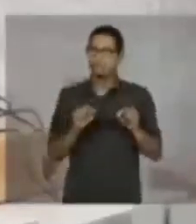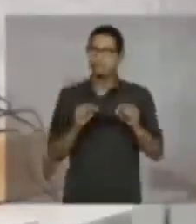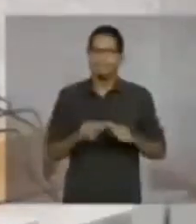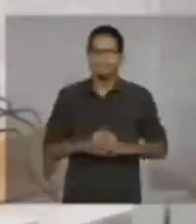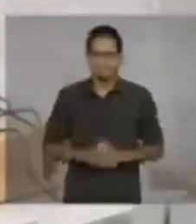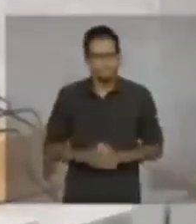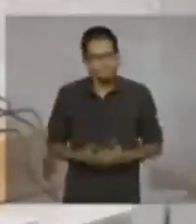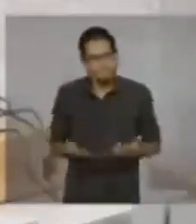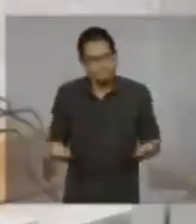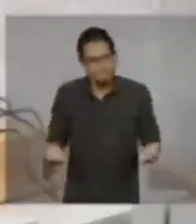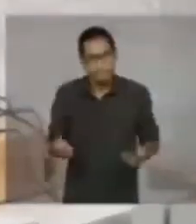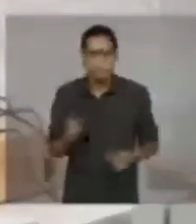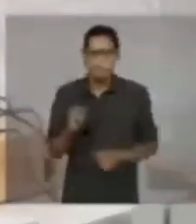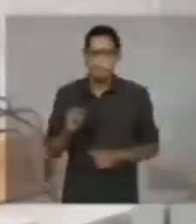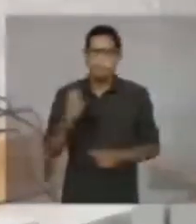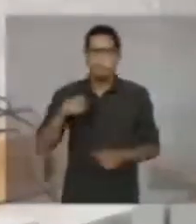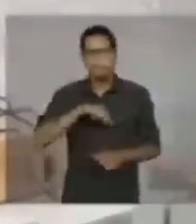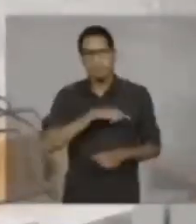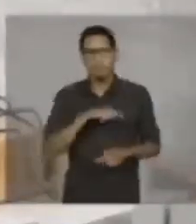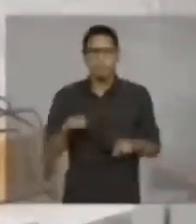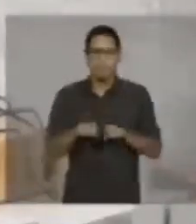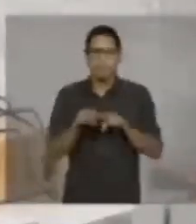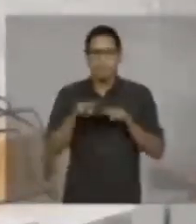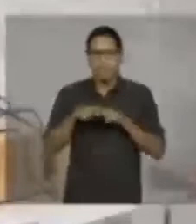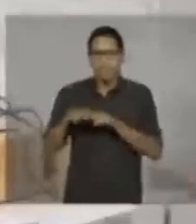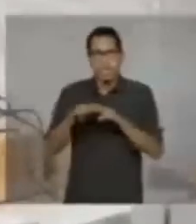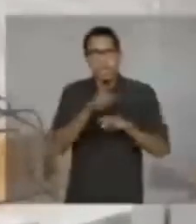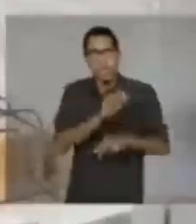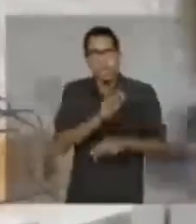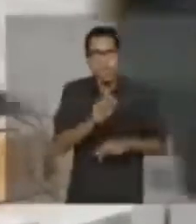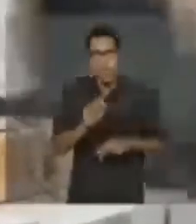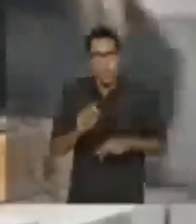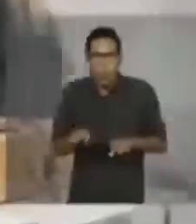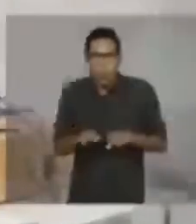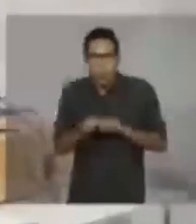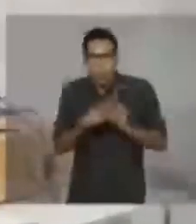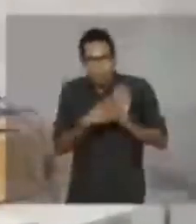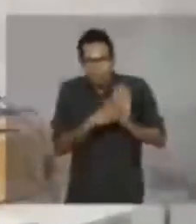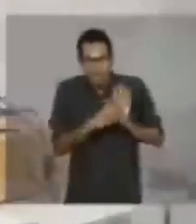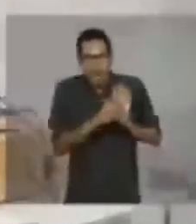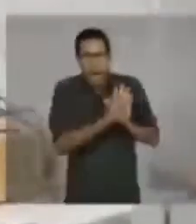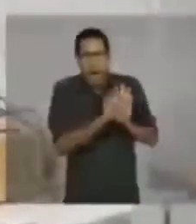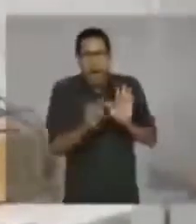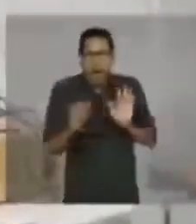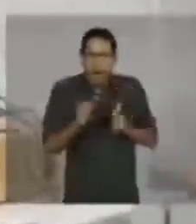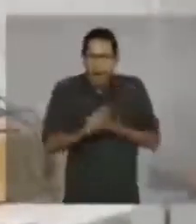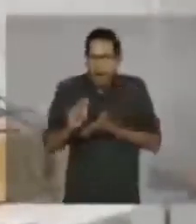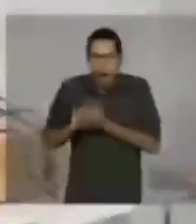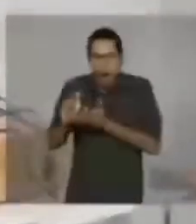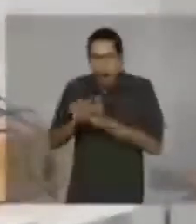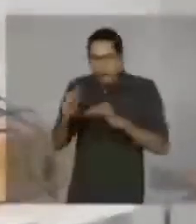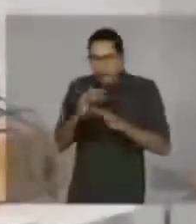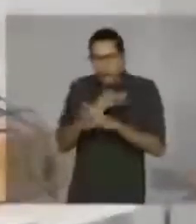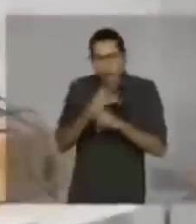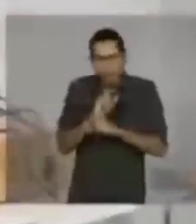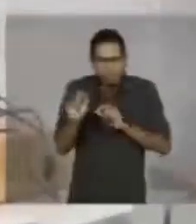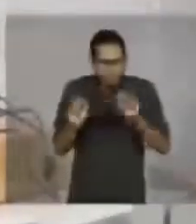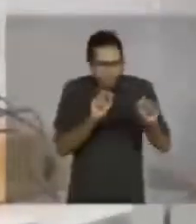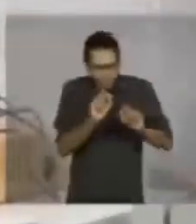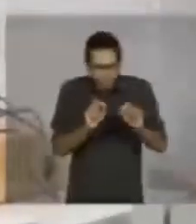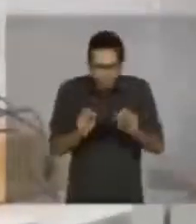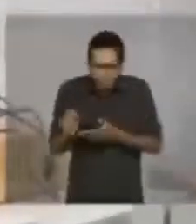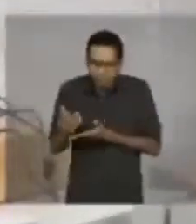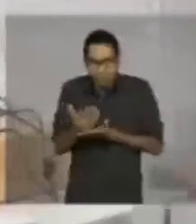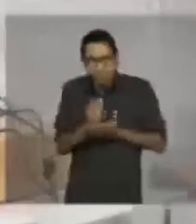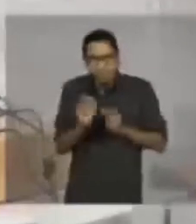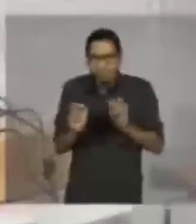uma profunda revisão do nosso modelo de limpeza urbana, de coleta de lixo